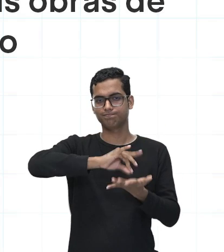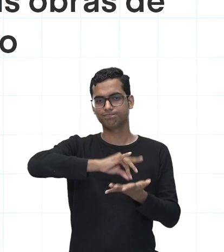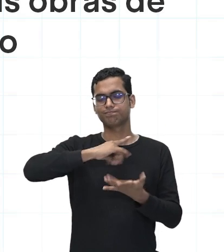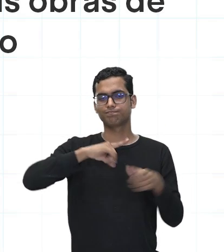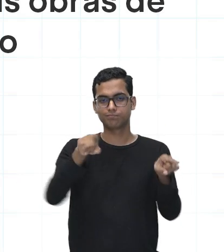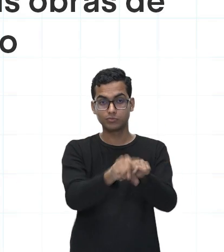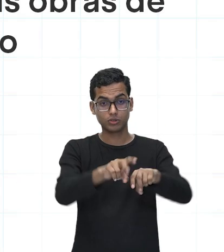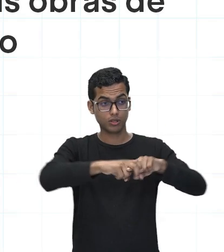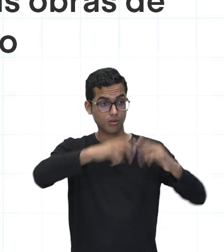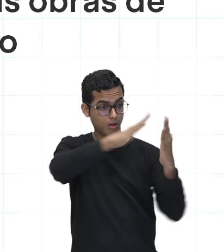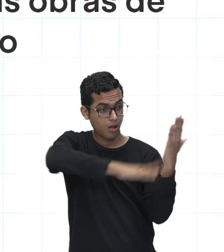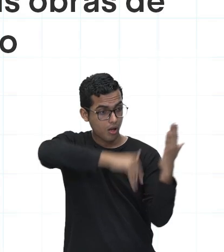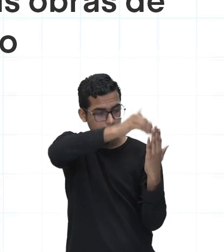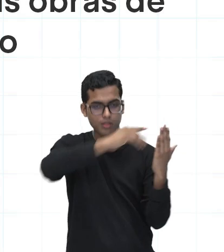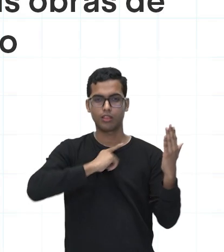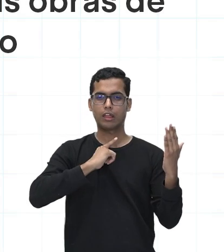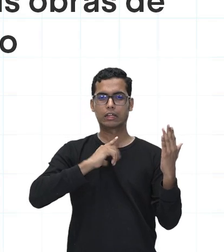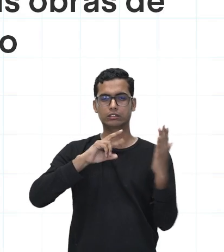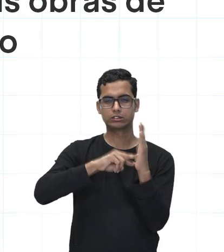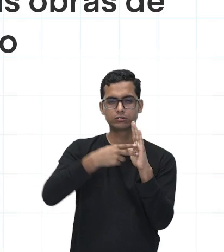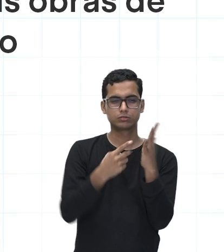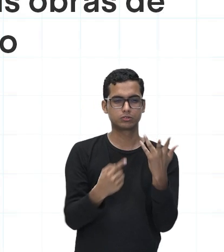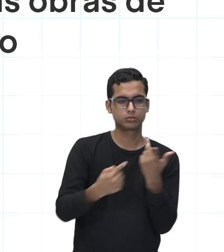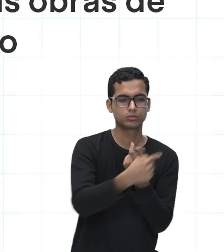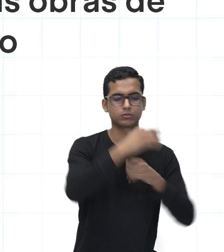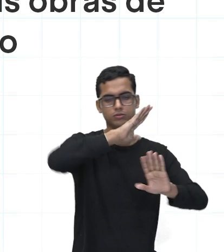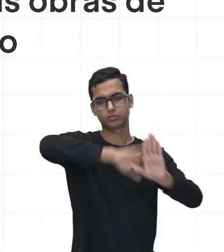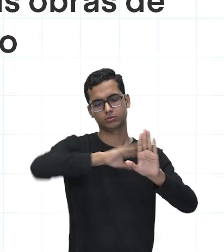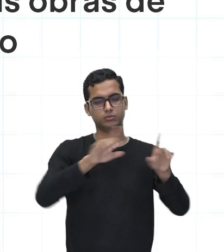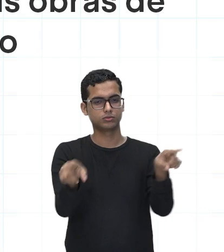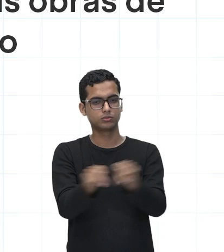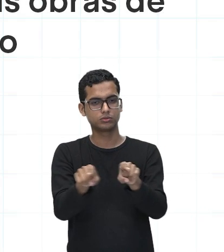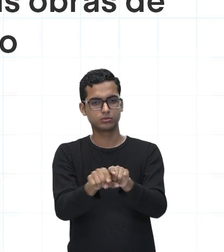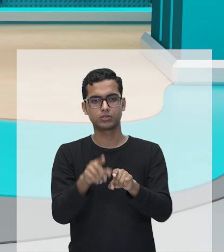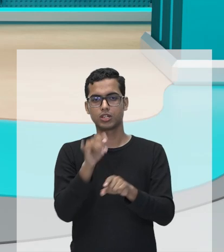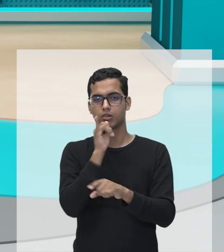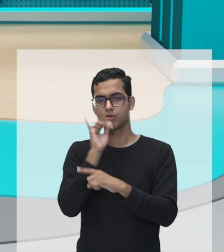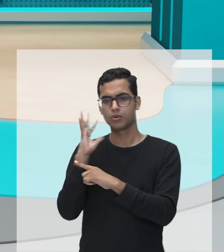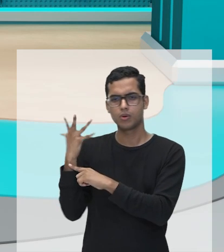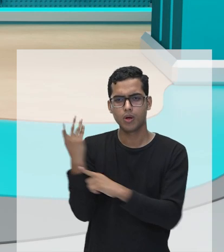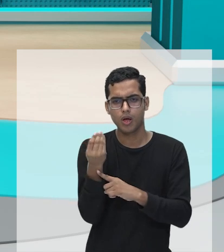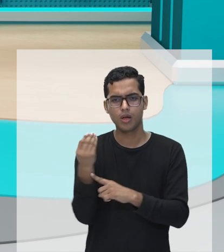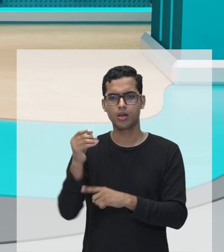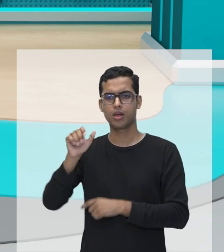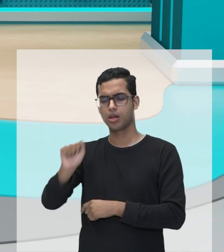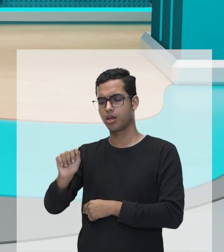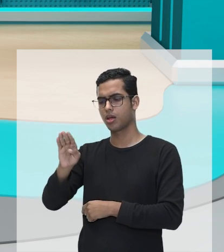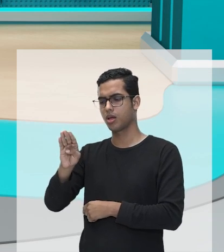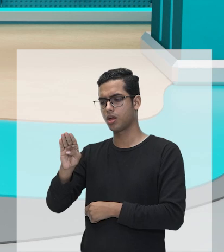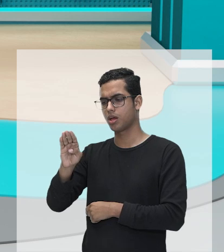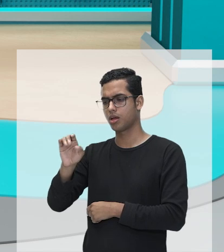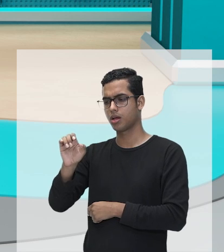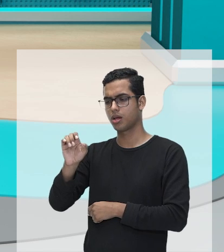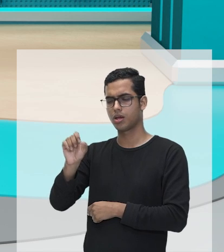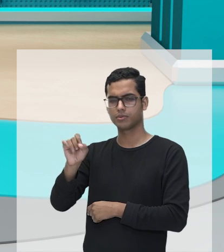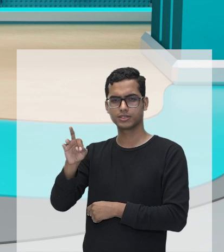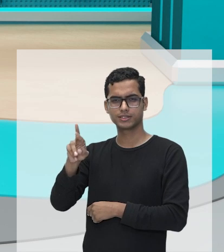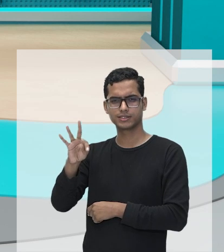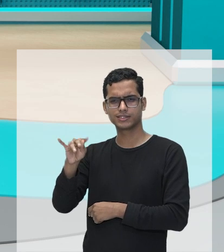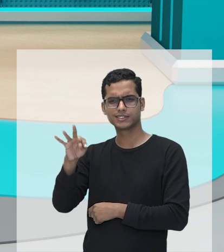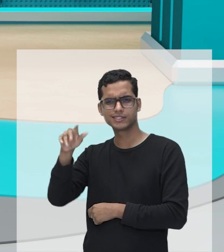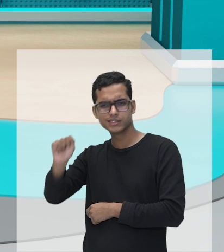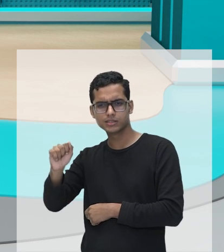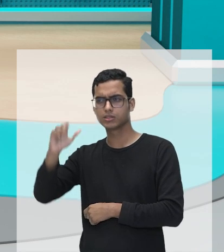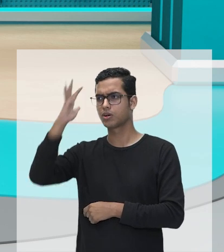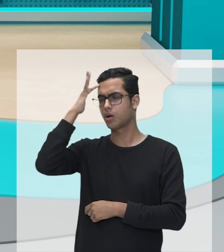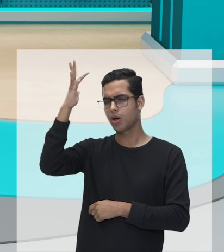um significado estético. Por exemplo, na arte abstrata, quando você analisa uma arte abstrata, você não vê